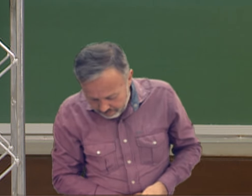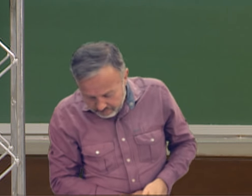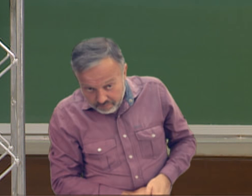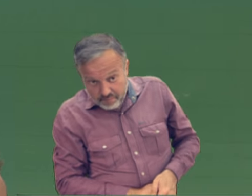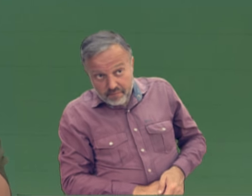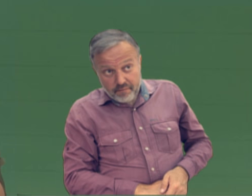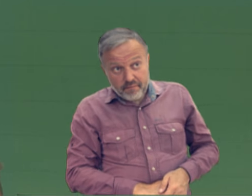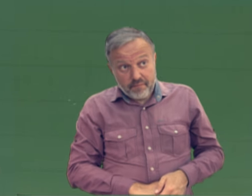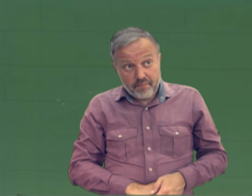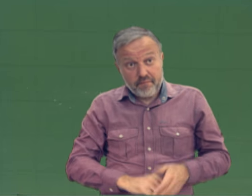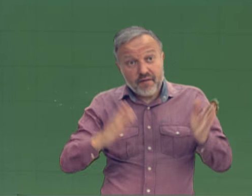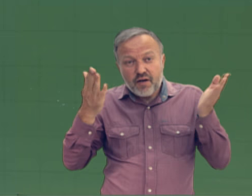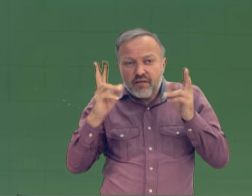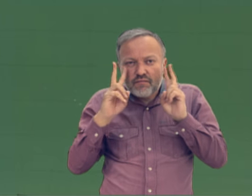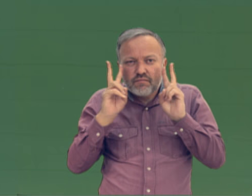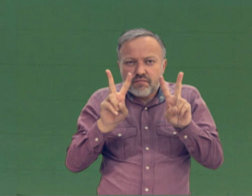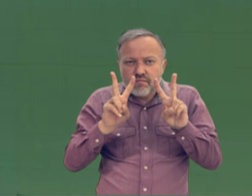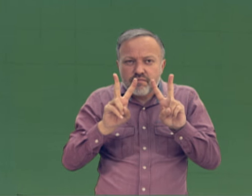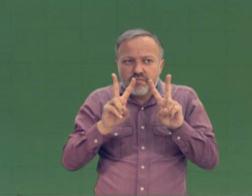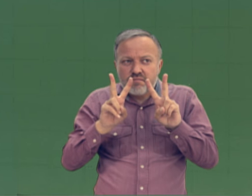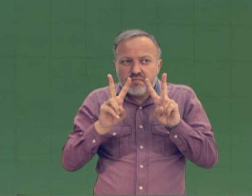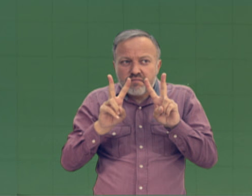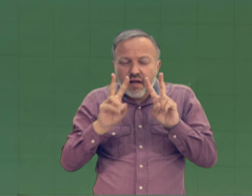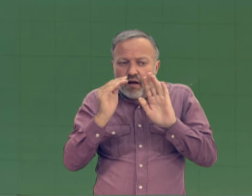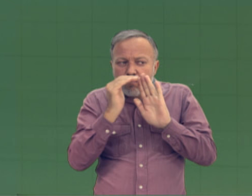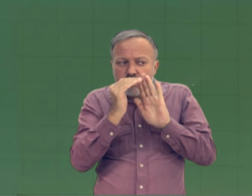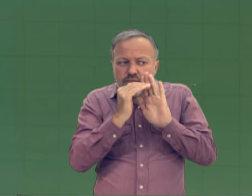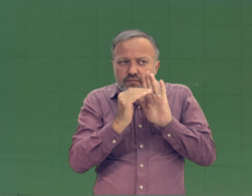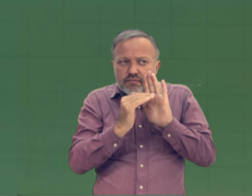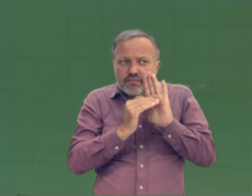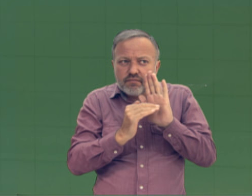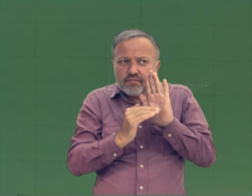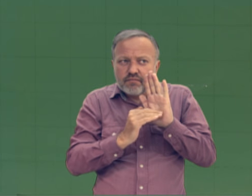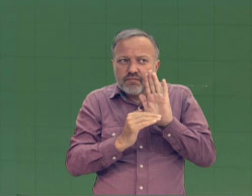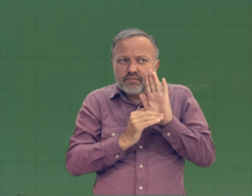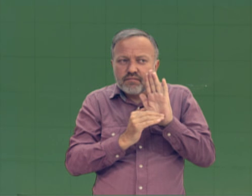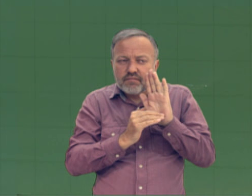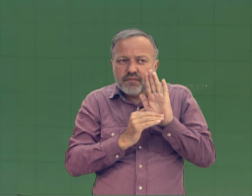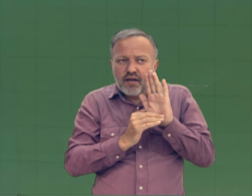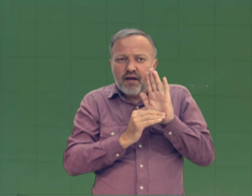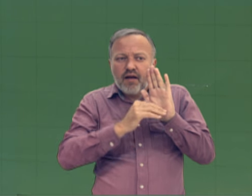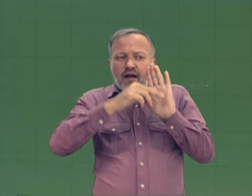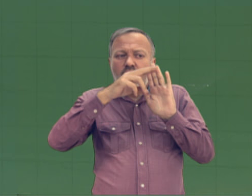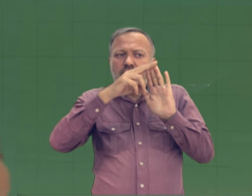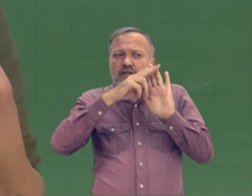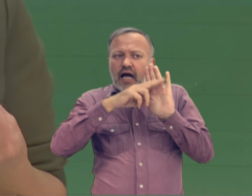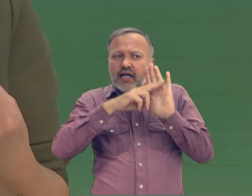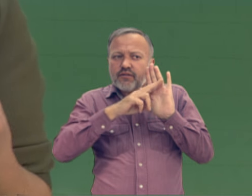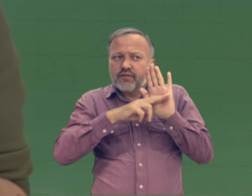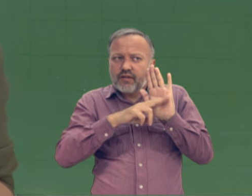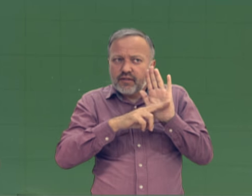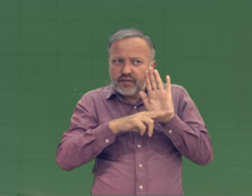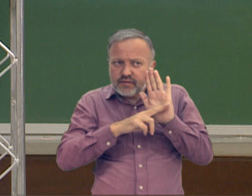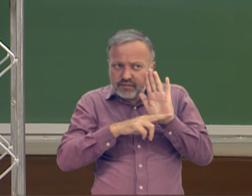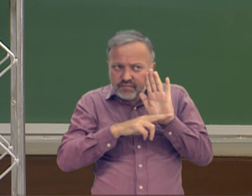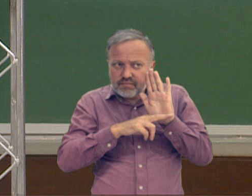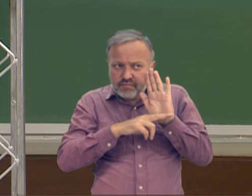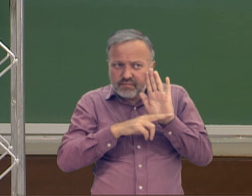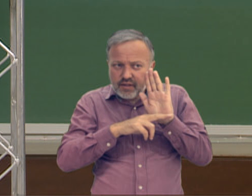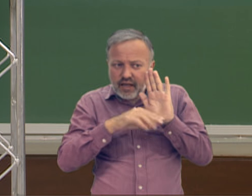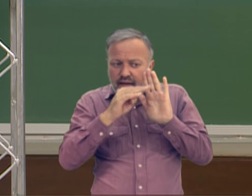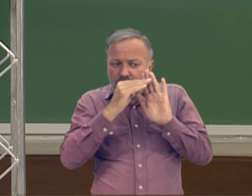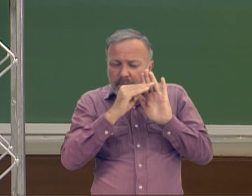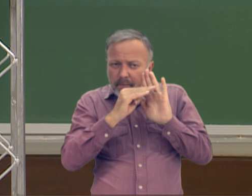Vamos dar uma retomadinha nas categorias da narrativa. Uma narrativa tem alguns elementos que é muito, muito importante vocês